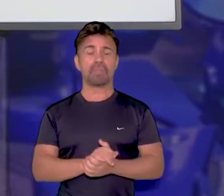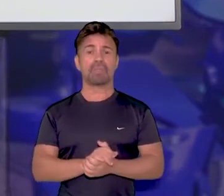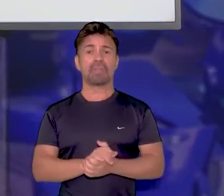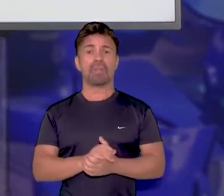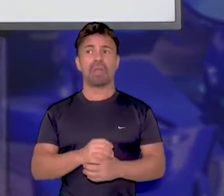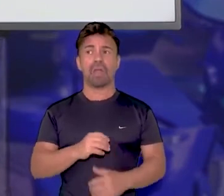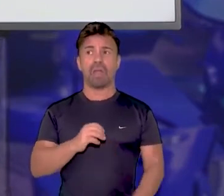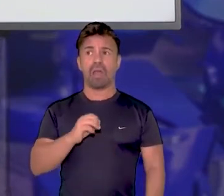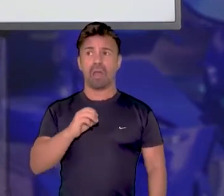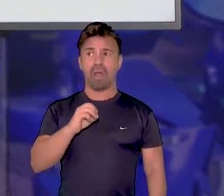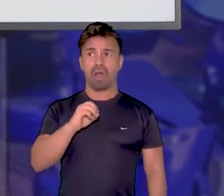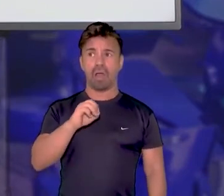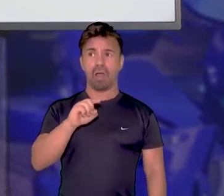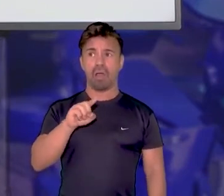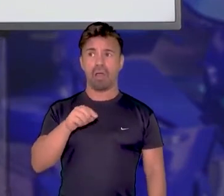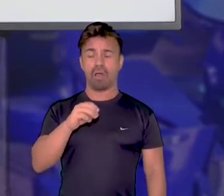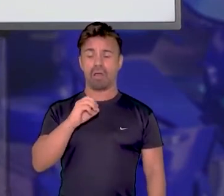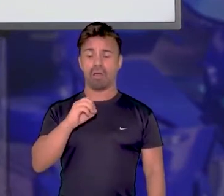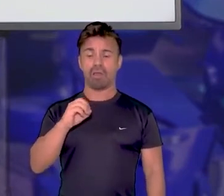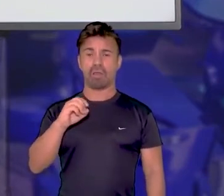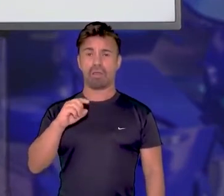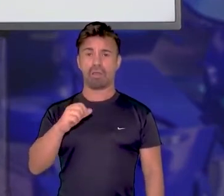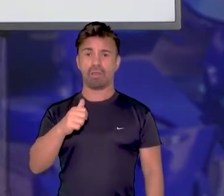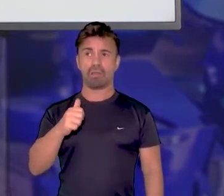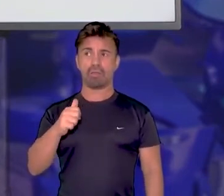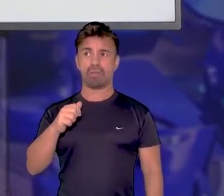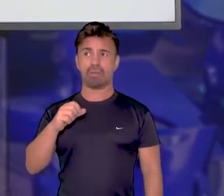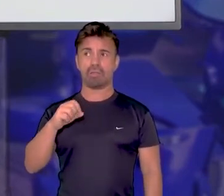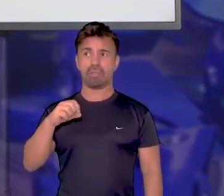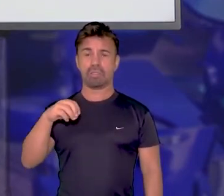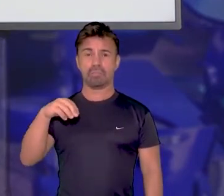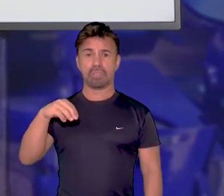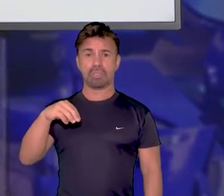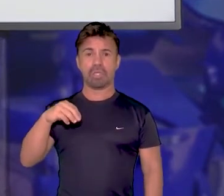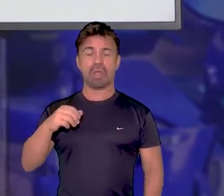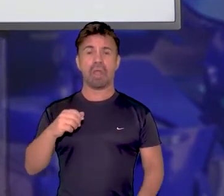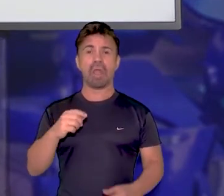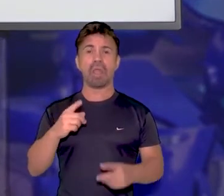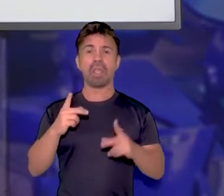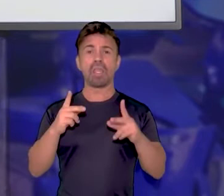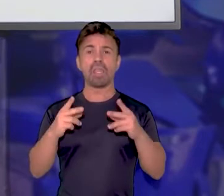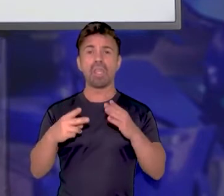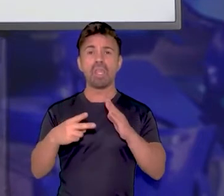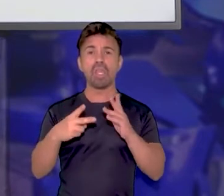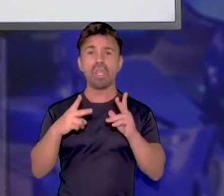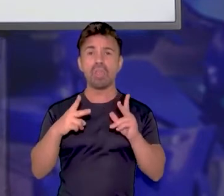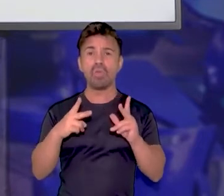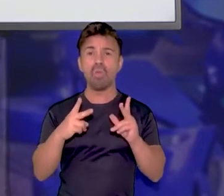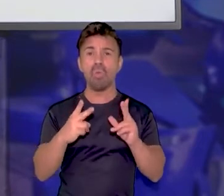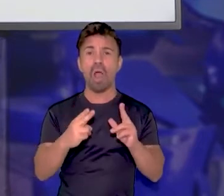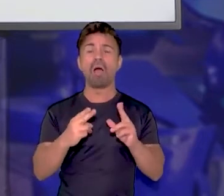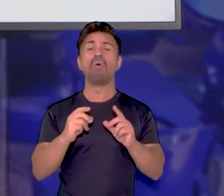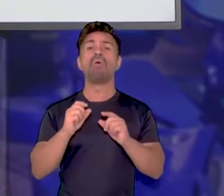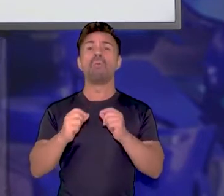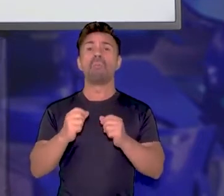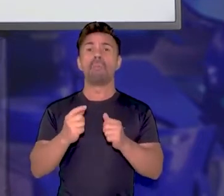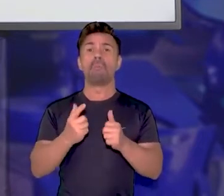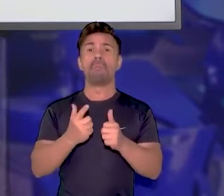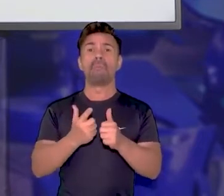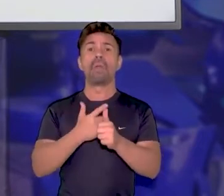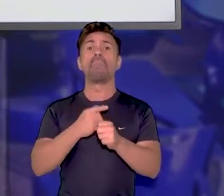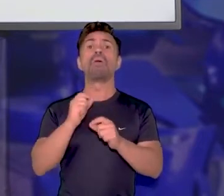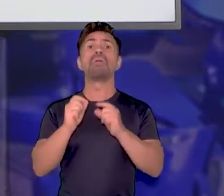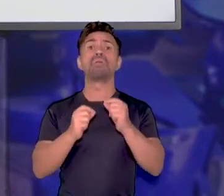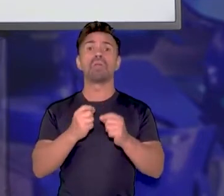11 centésimos de milésimos ele vai ser igual a um produto cuja o primeiro fator Qual